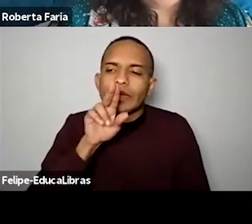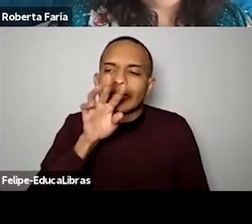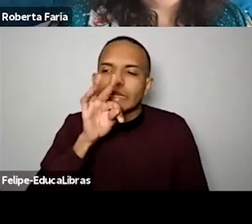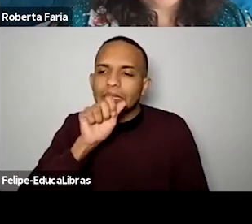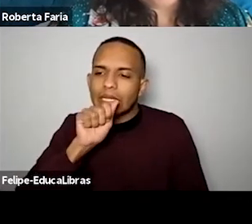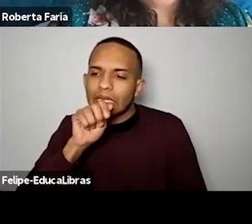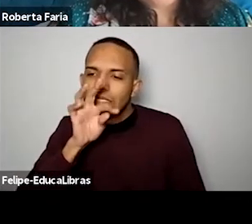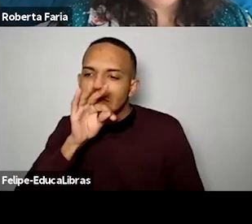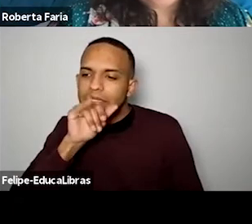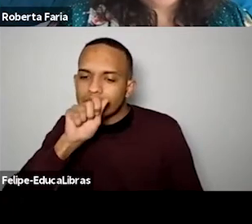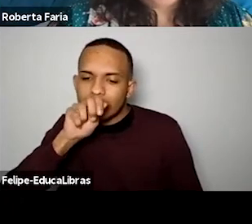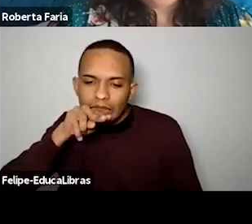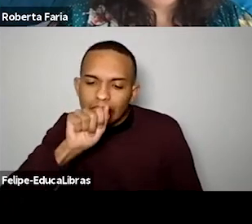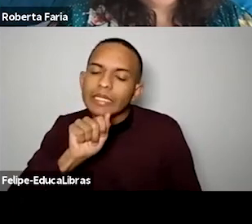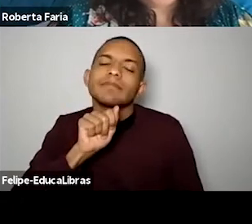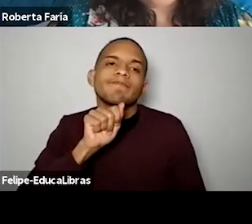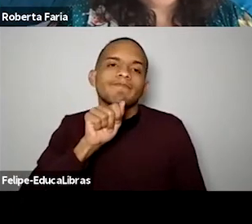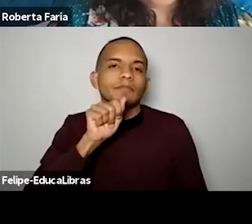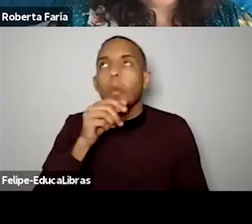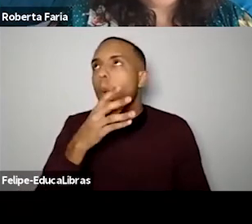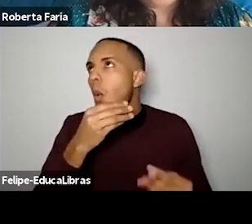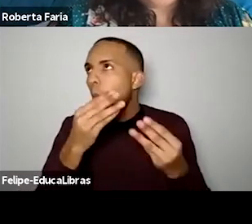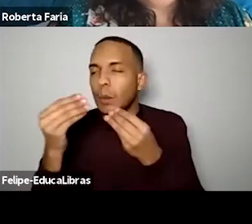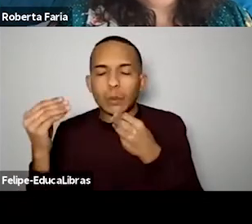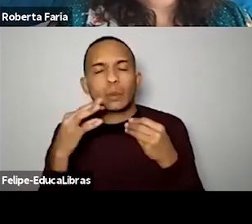Piva, que muitos conhecem,